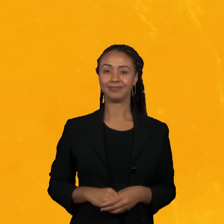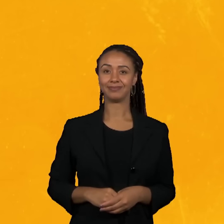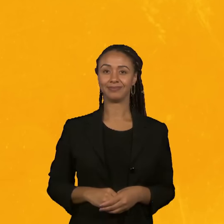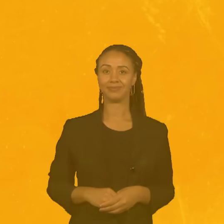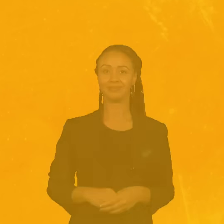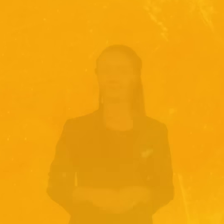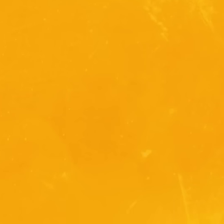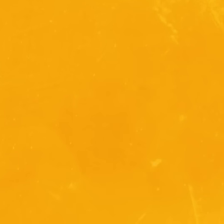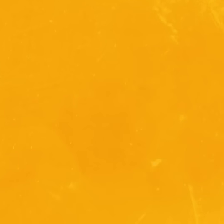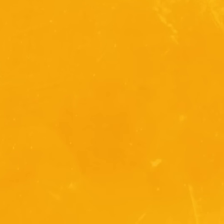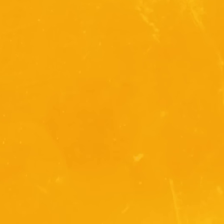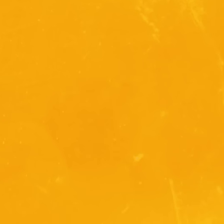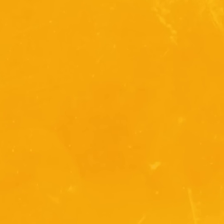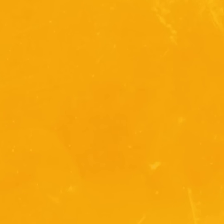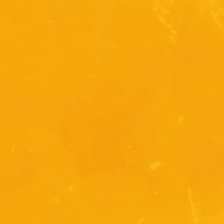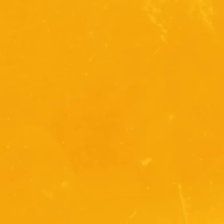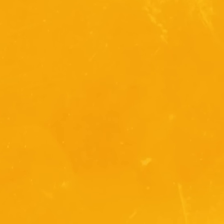Univesp